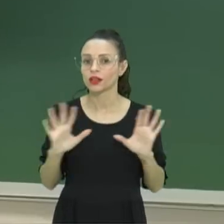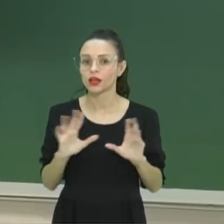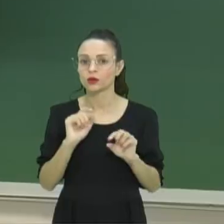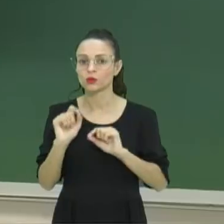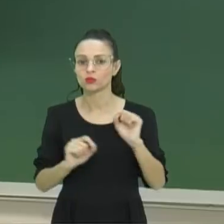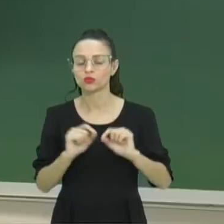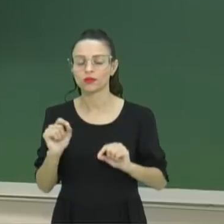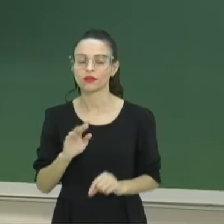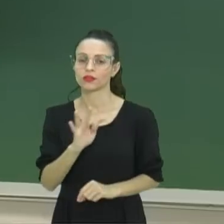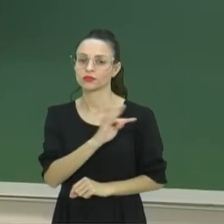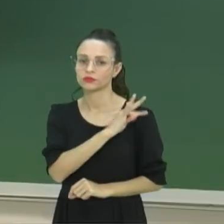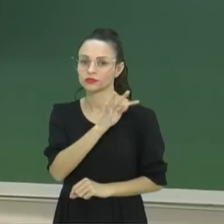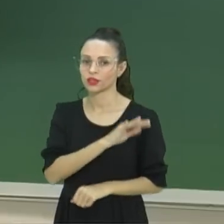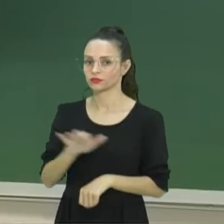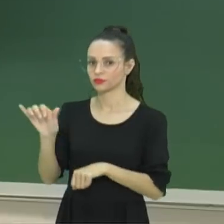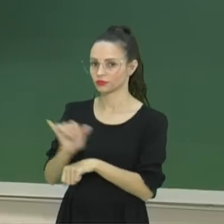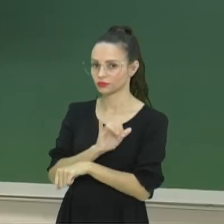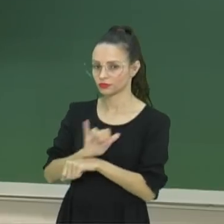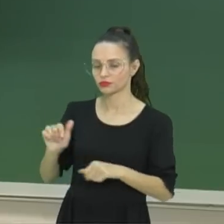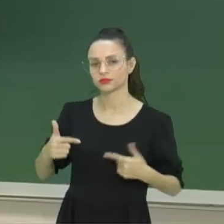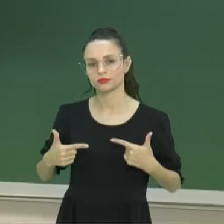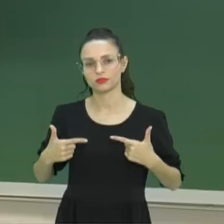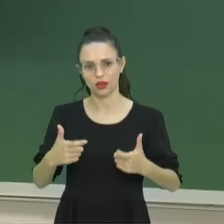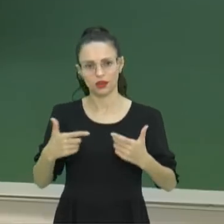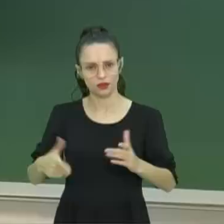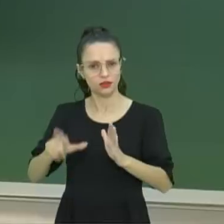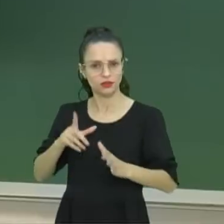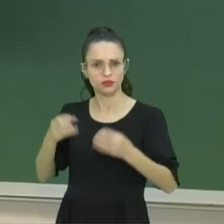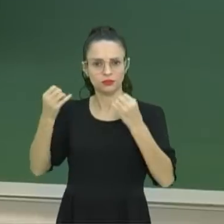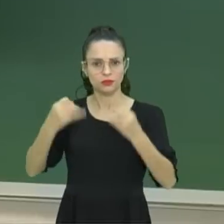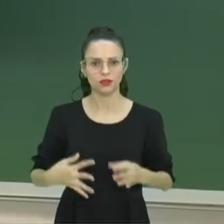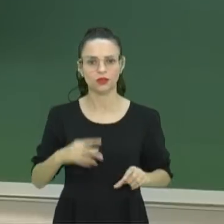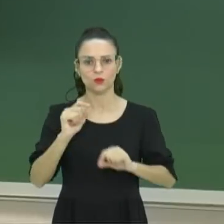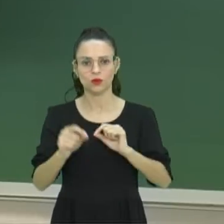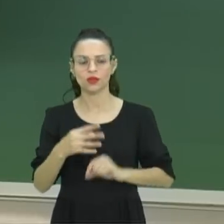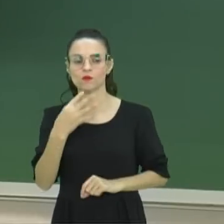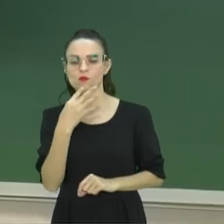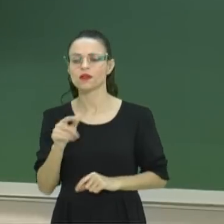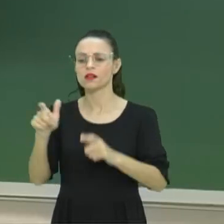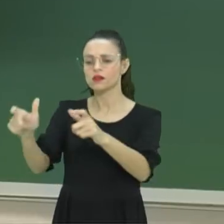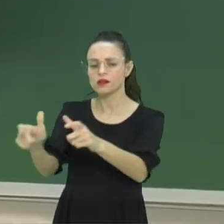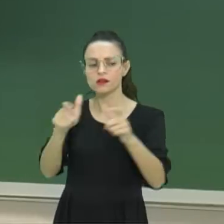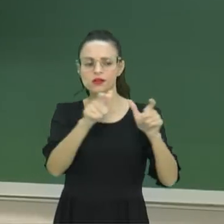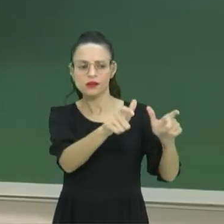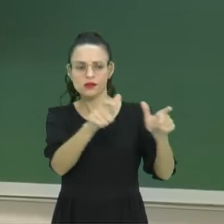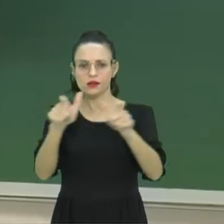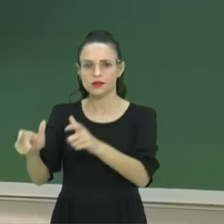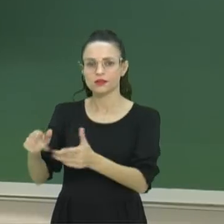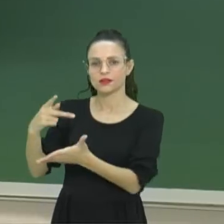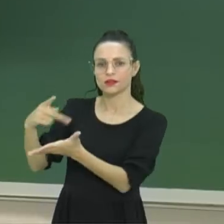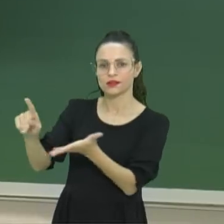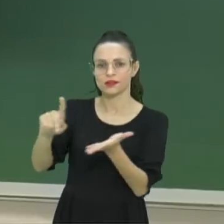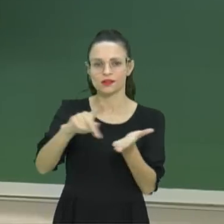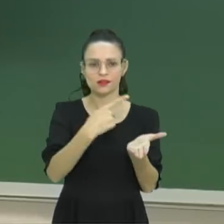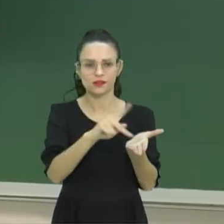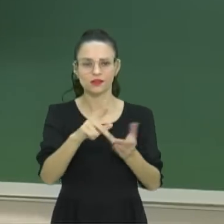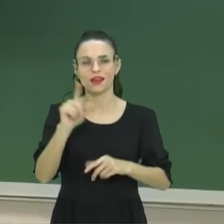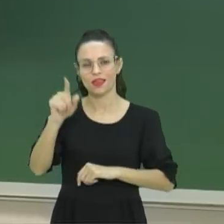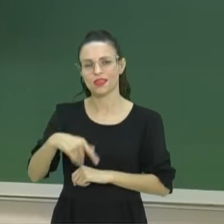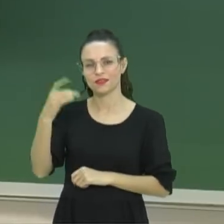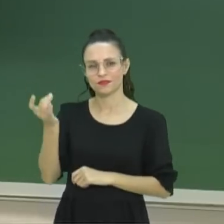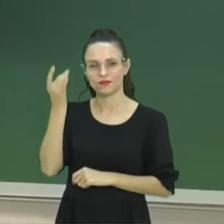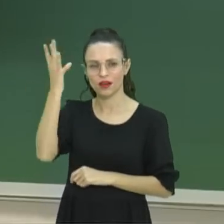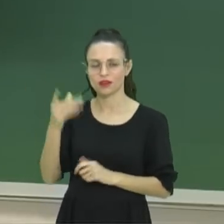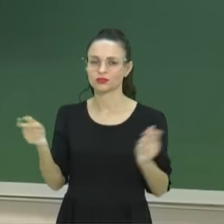as técnicas de guerra que eu comentava ainda há pouco. Conhecer o território do inimigo é extremamente fácil